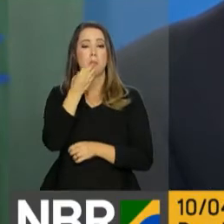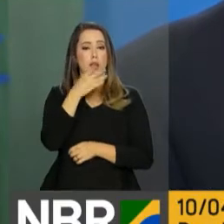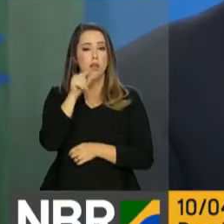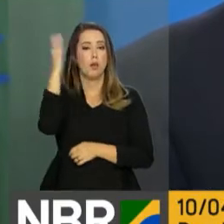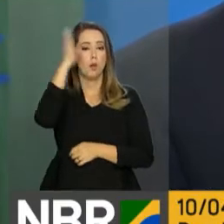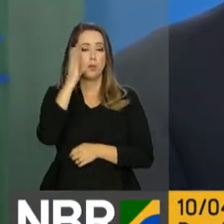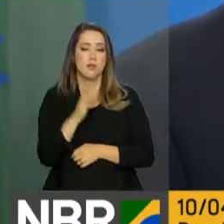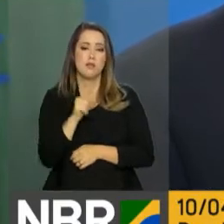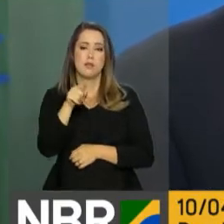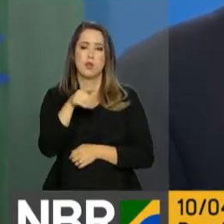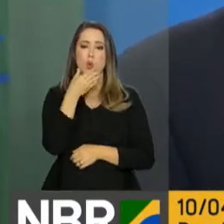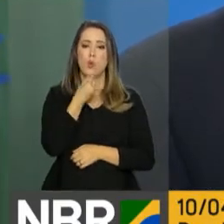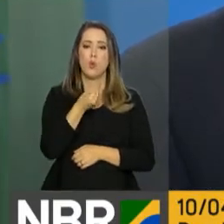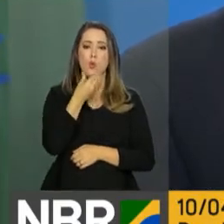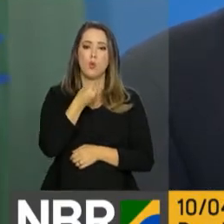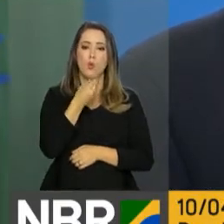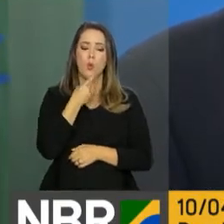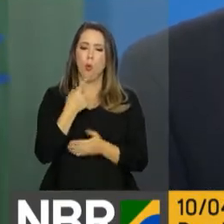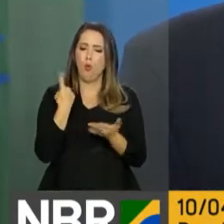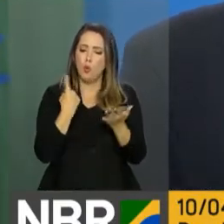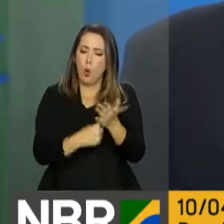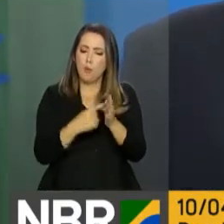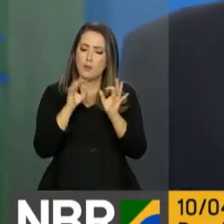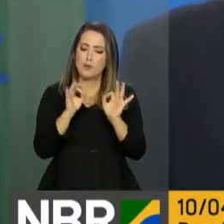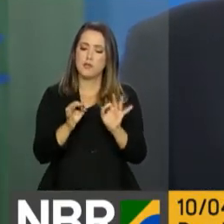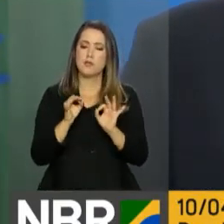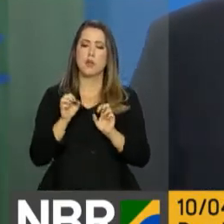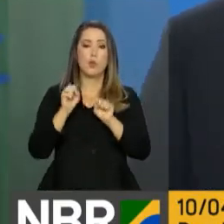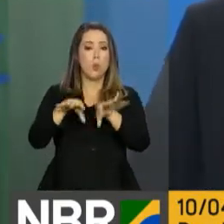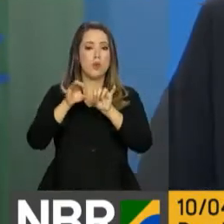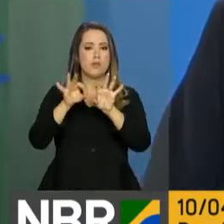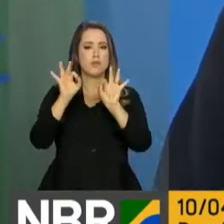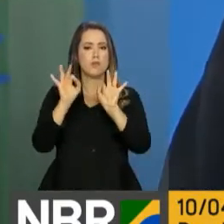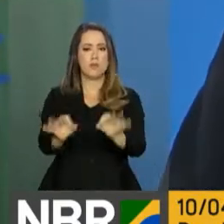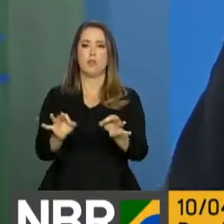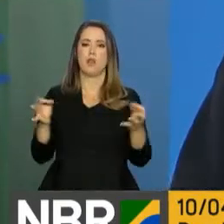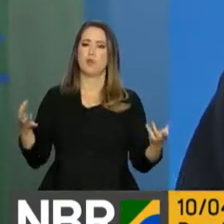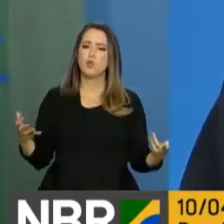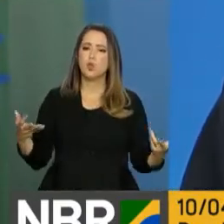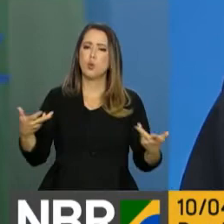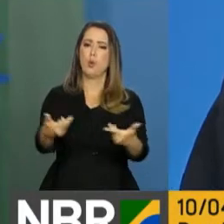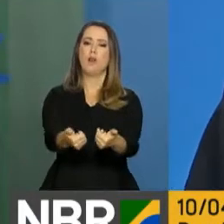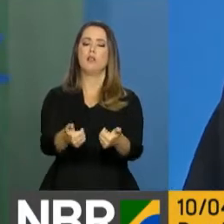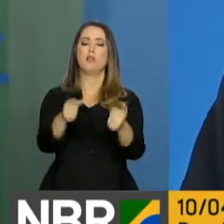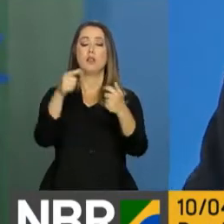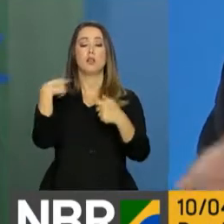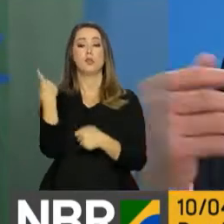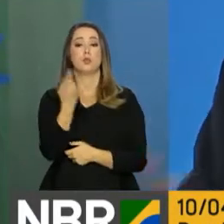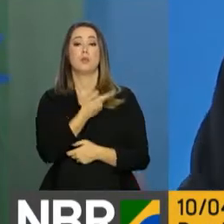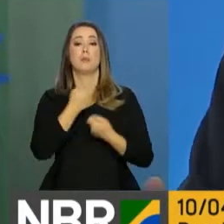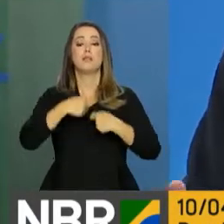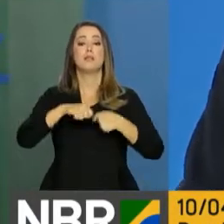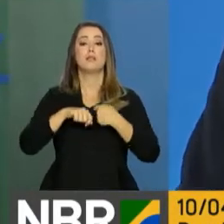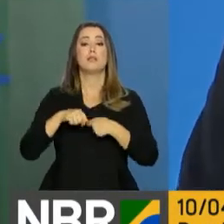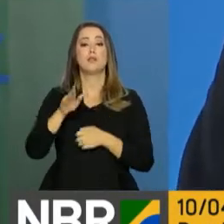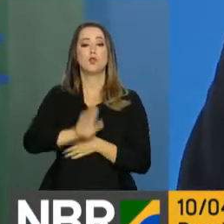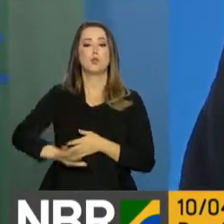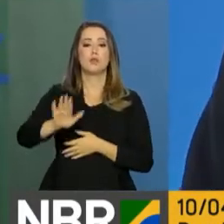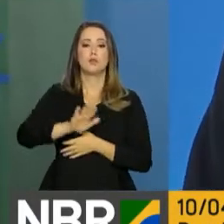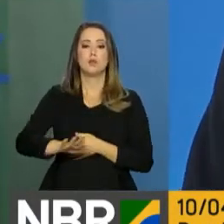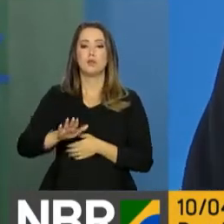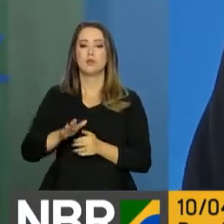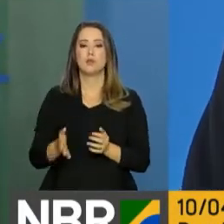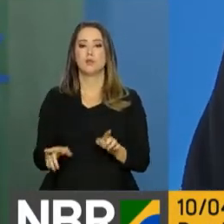homem comprometido com o ensino de qualidade, à altura do que merecem nossas crianças